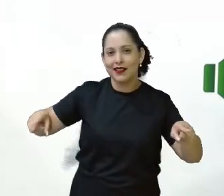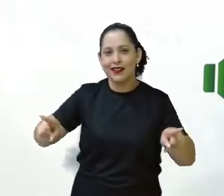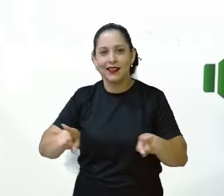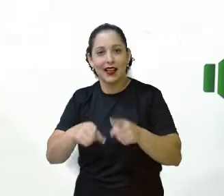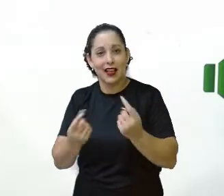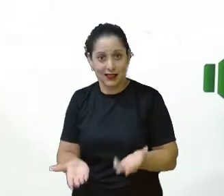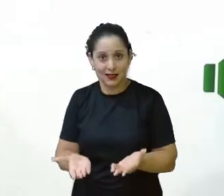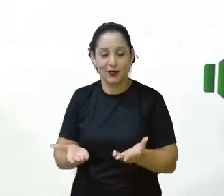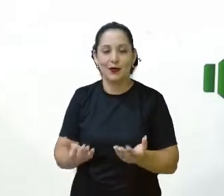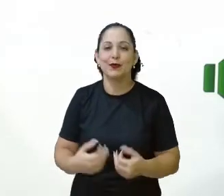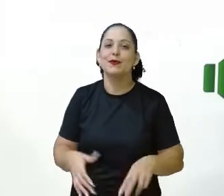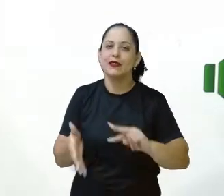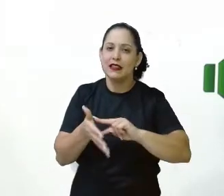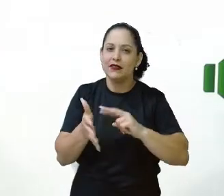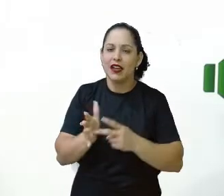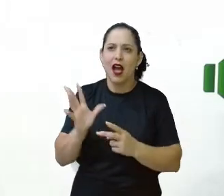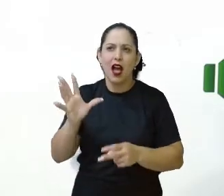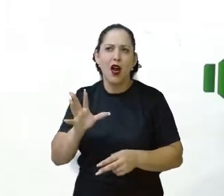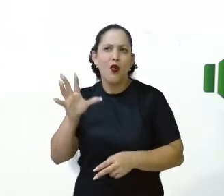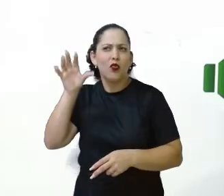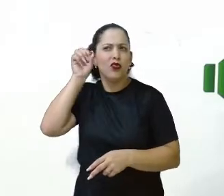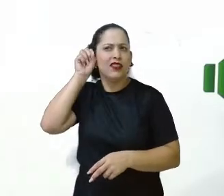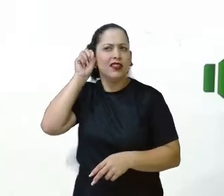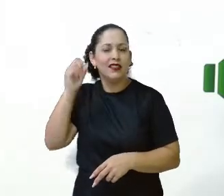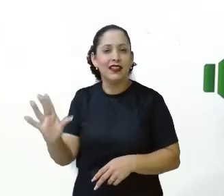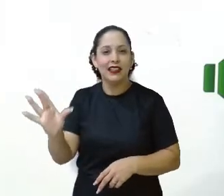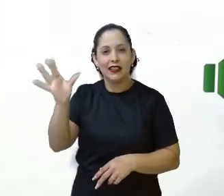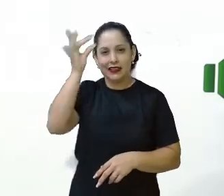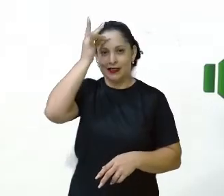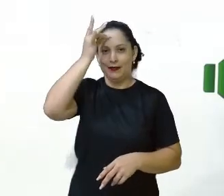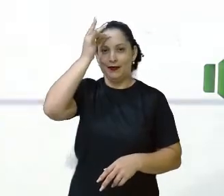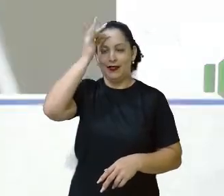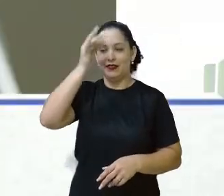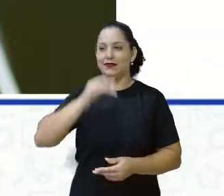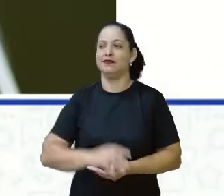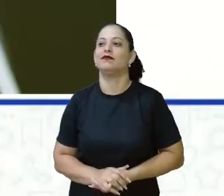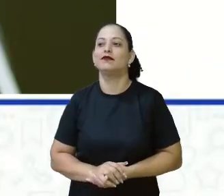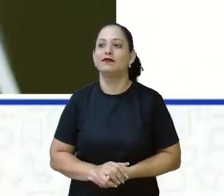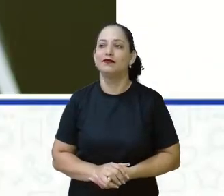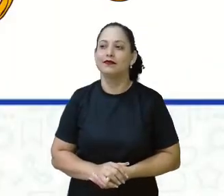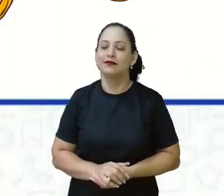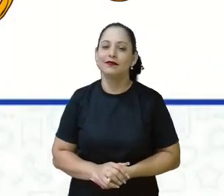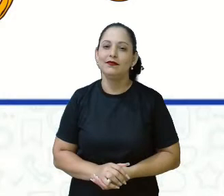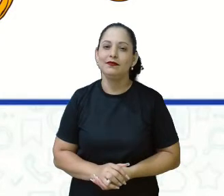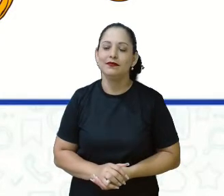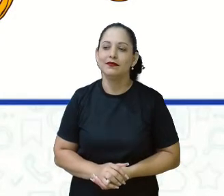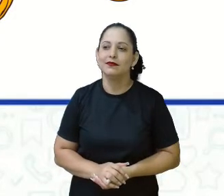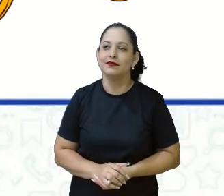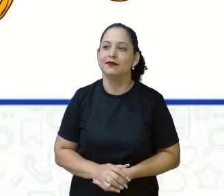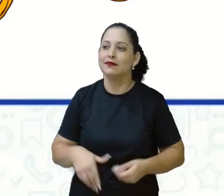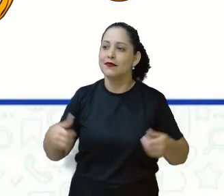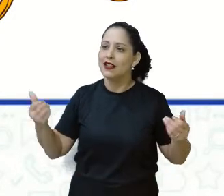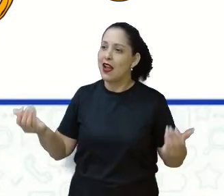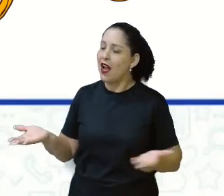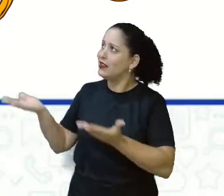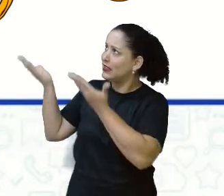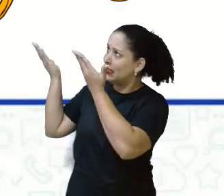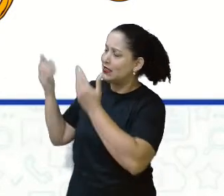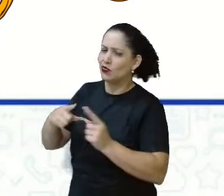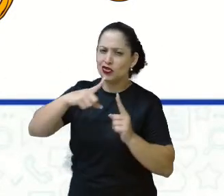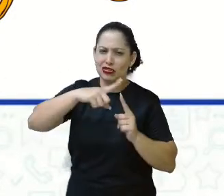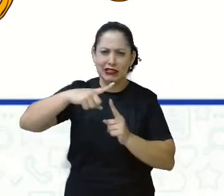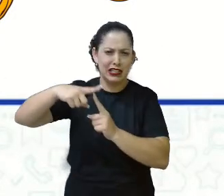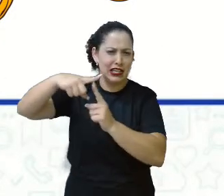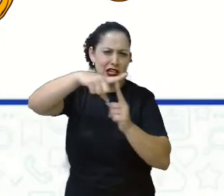que é a melodia, a parte da música que a gente lembra, ok? E aí eu passei a... E aqui são os